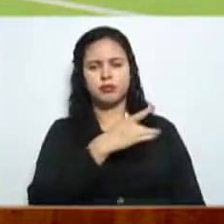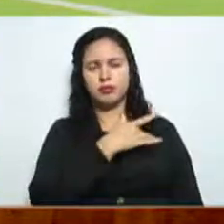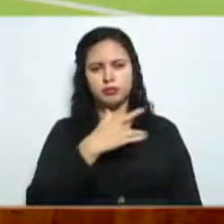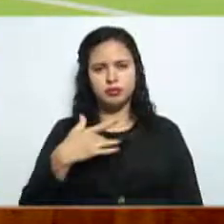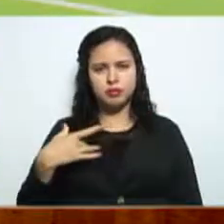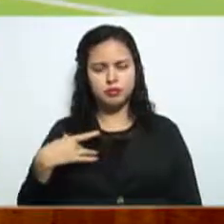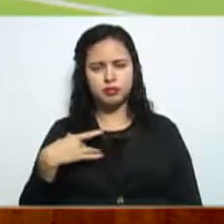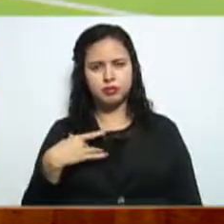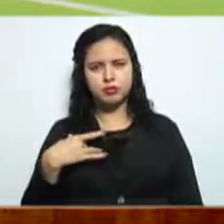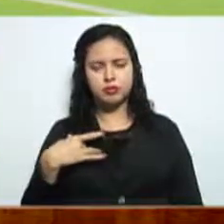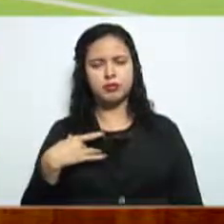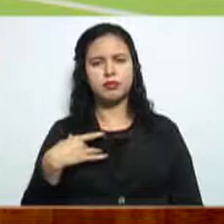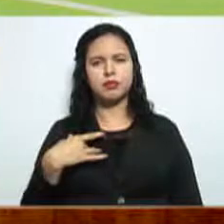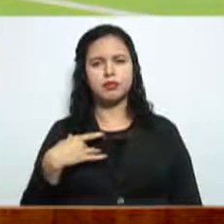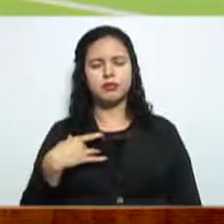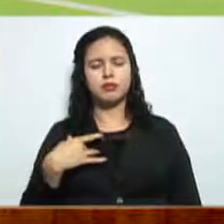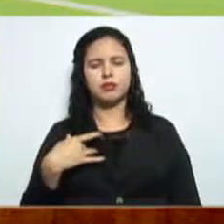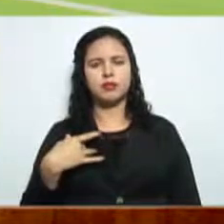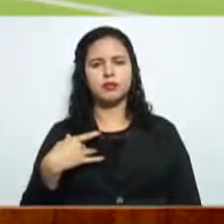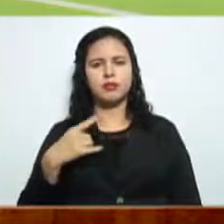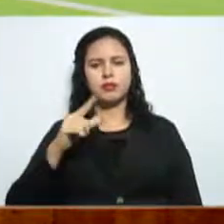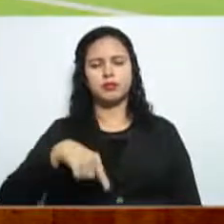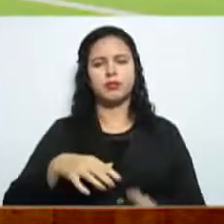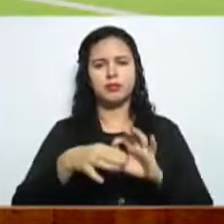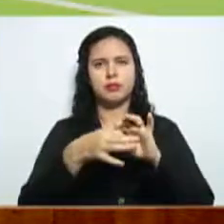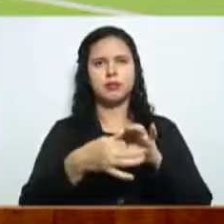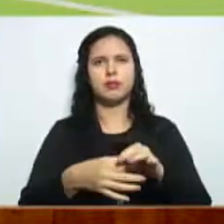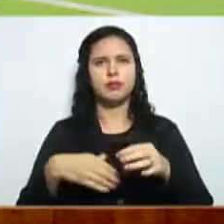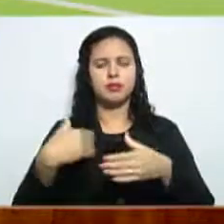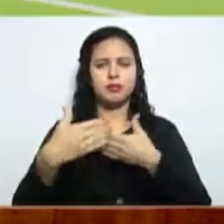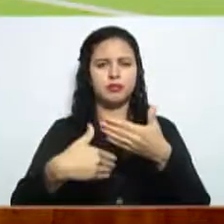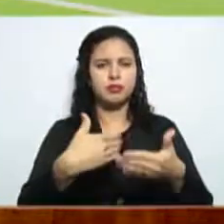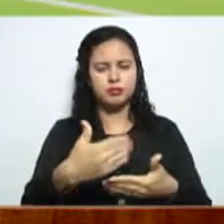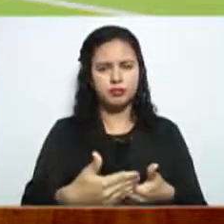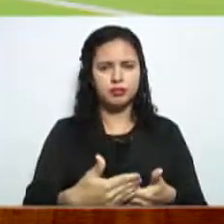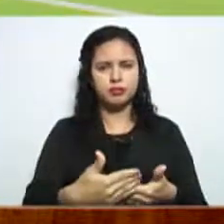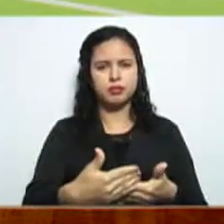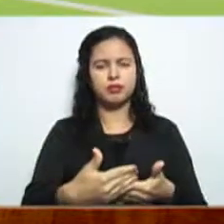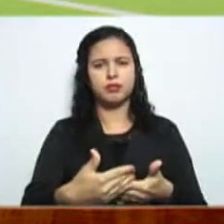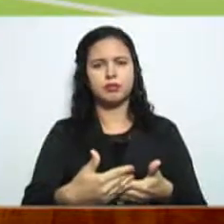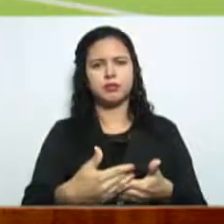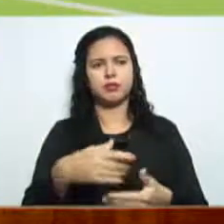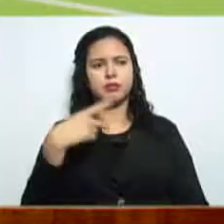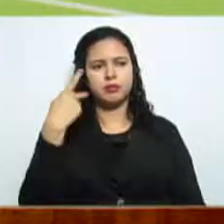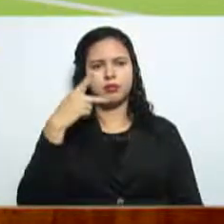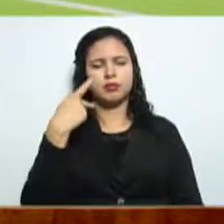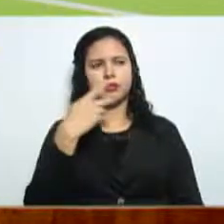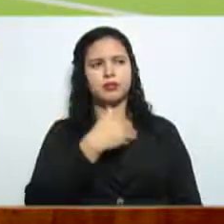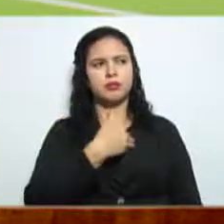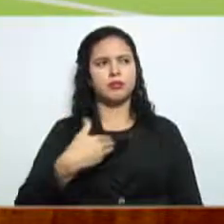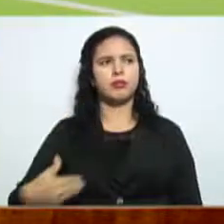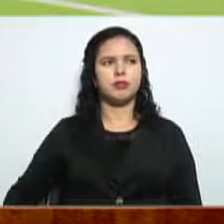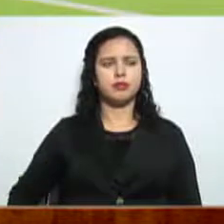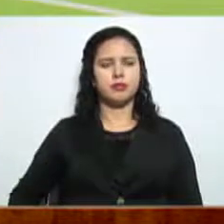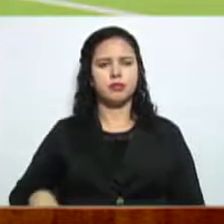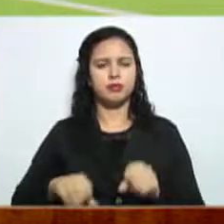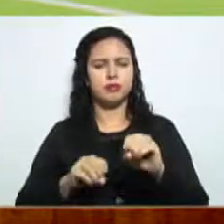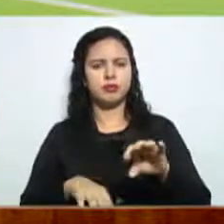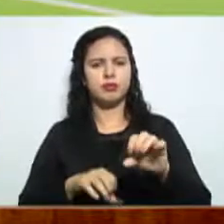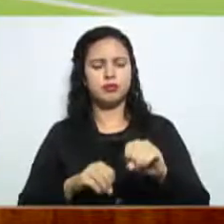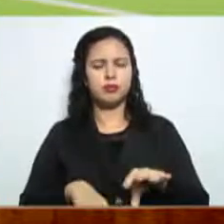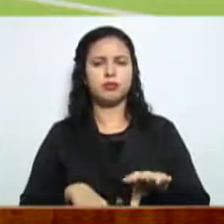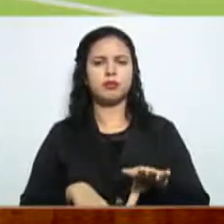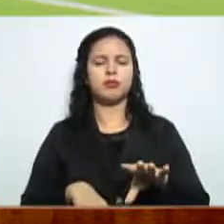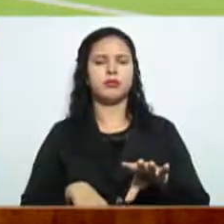parceria com a SEDUC, é também um exemplo desse desenvolvimento, né? De uma política pública de educação, né? De levar a